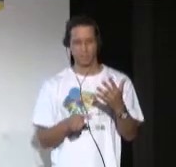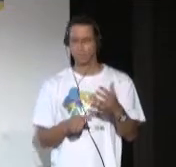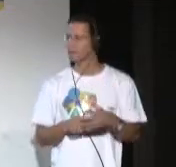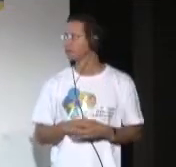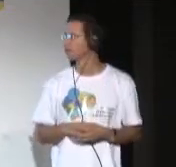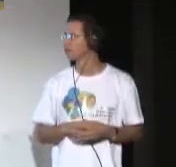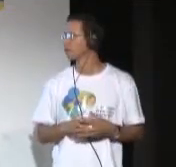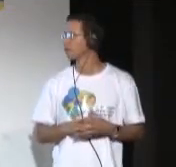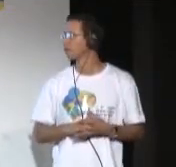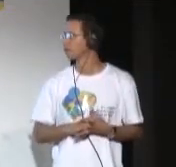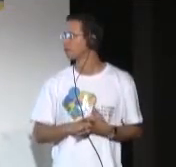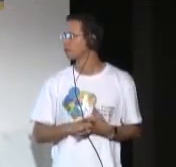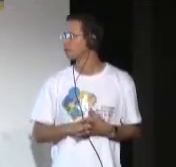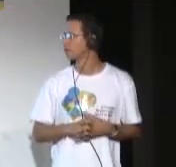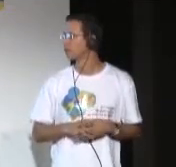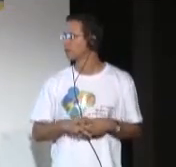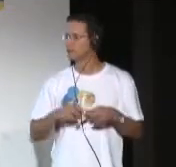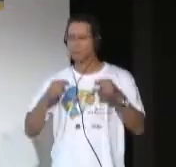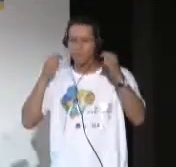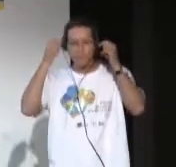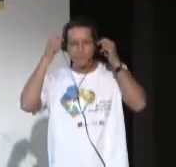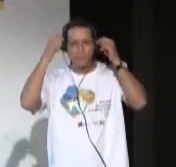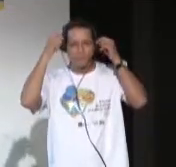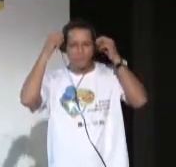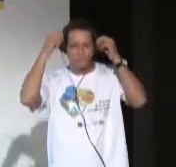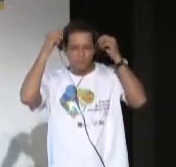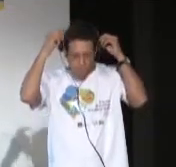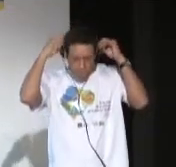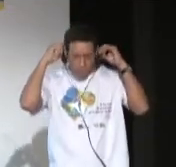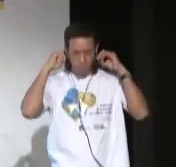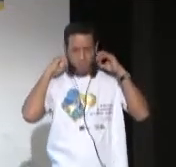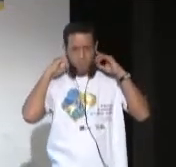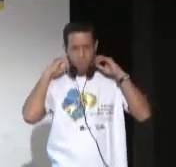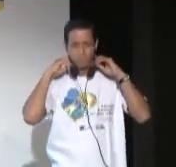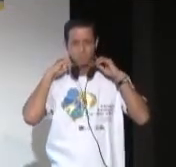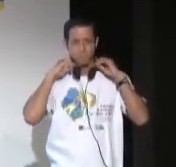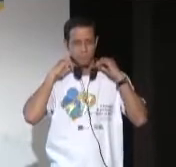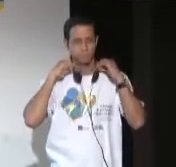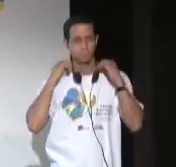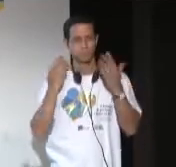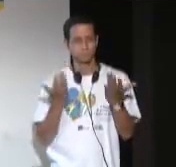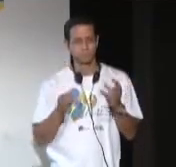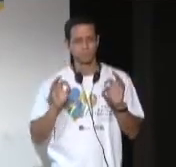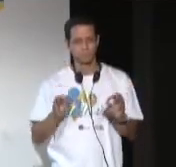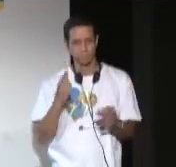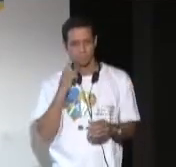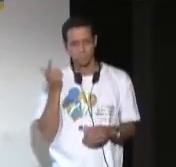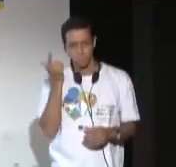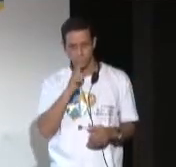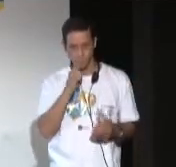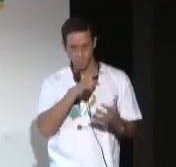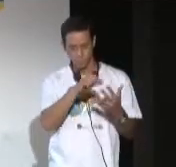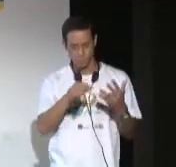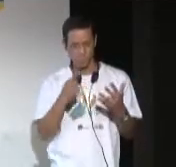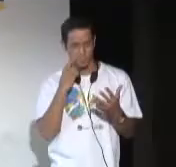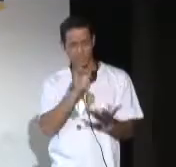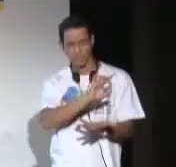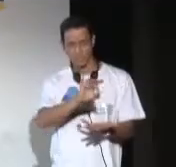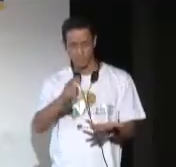Eu queria falar uma coisinha sobre o que o senhor falou sobre as habilidades. Na Finlândia, nós